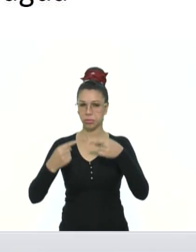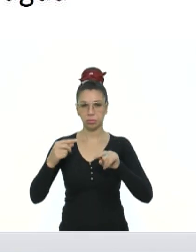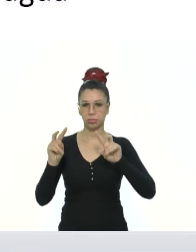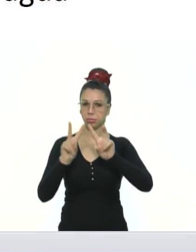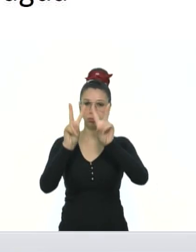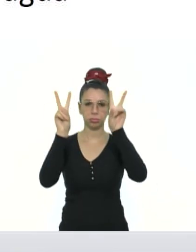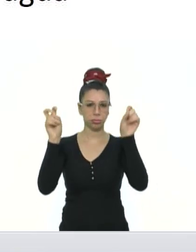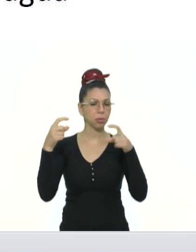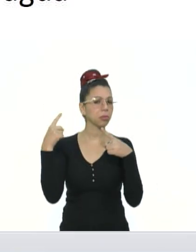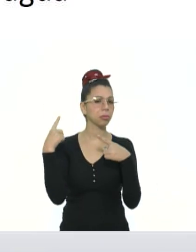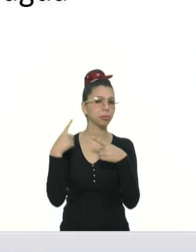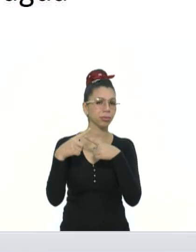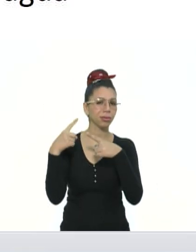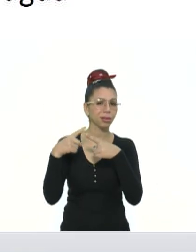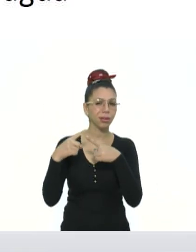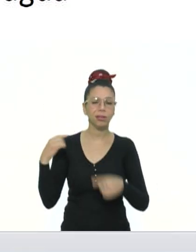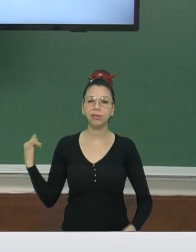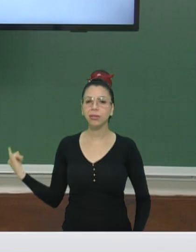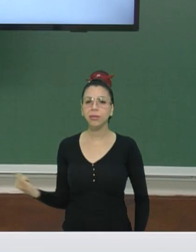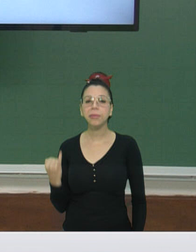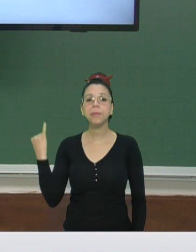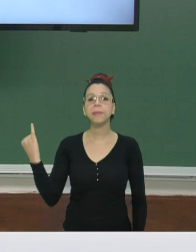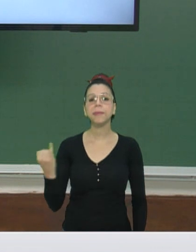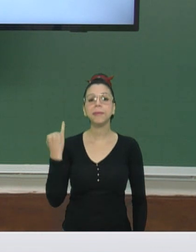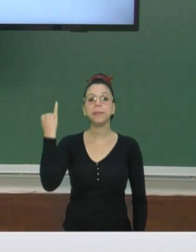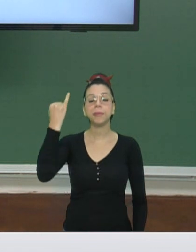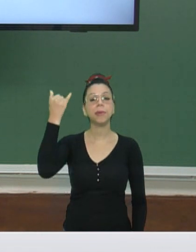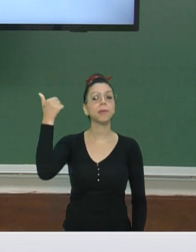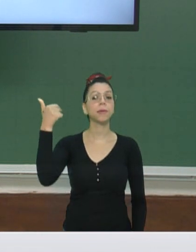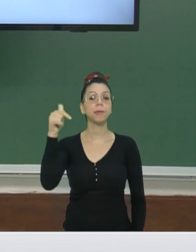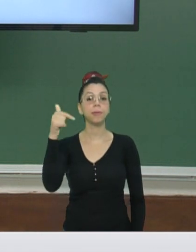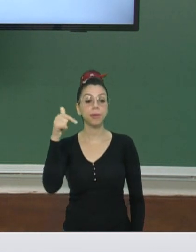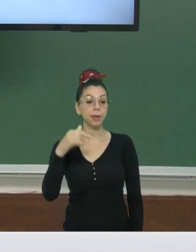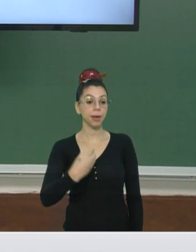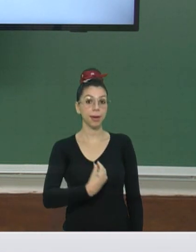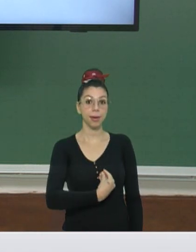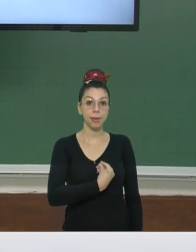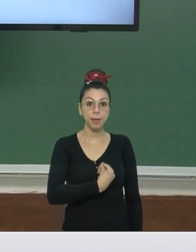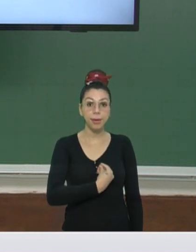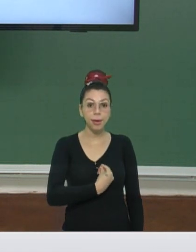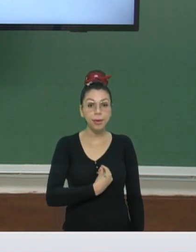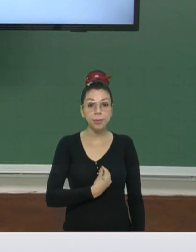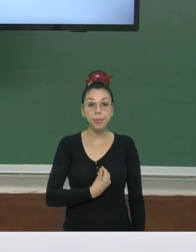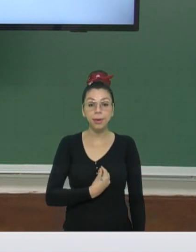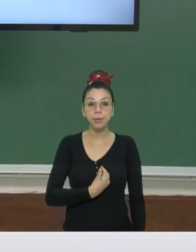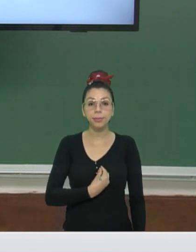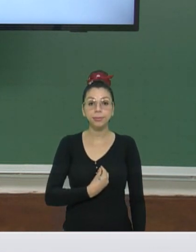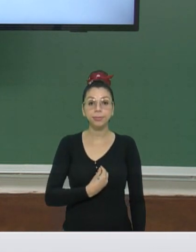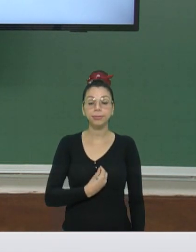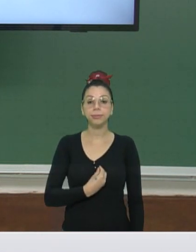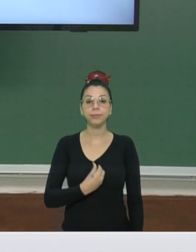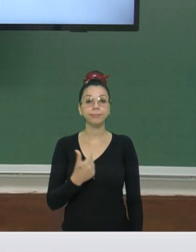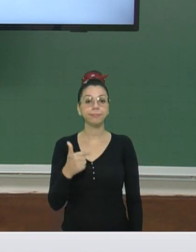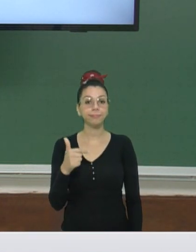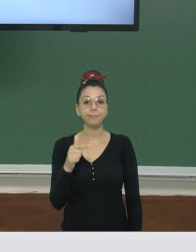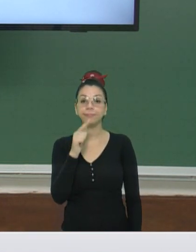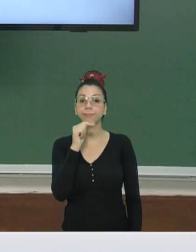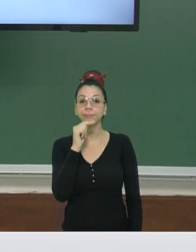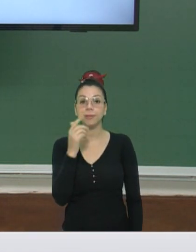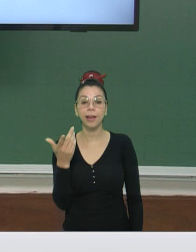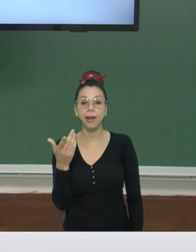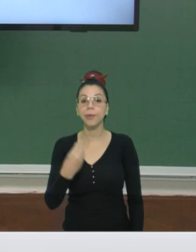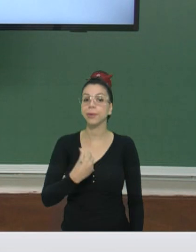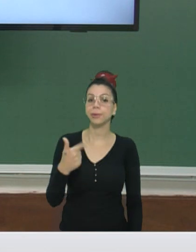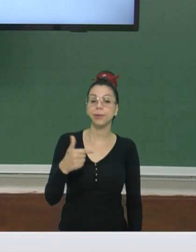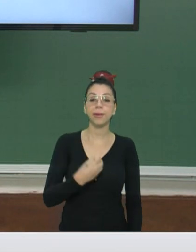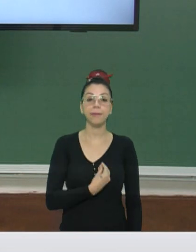assunto, porque ele é tão importante. Sem água, sem vida. E a perguntinha, o que